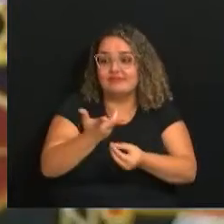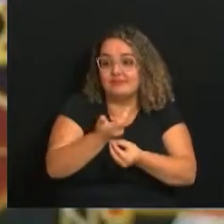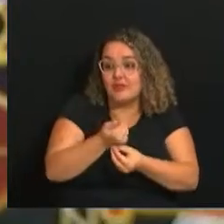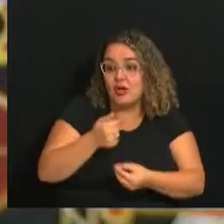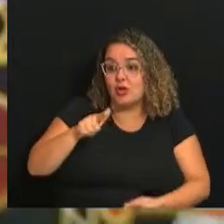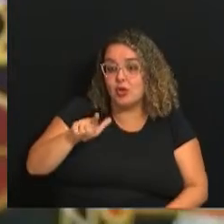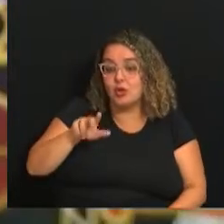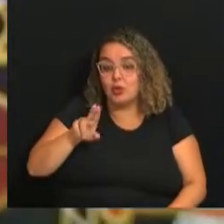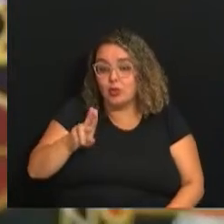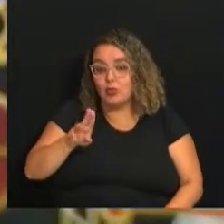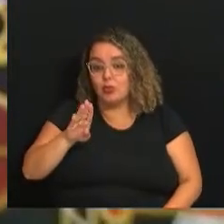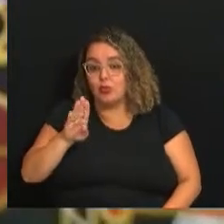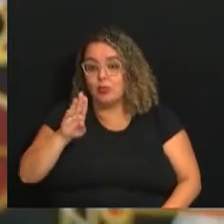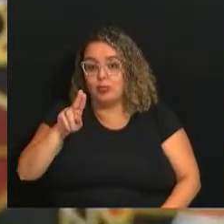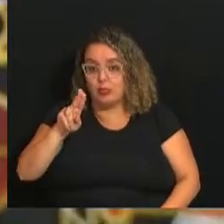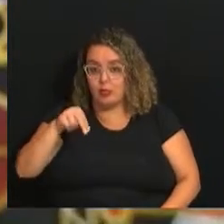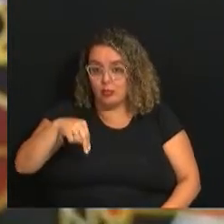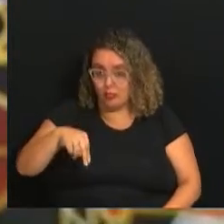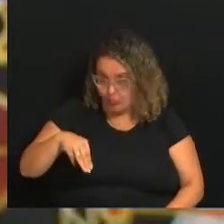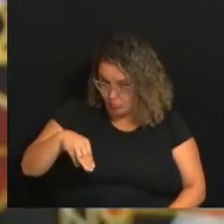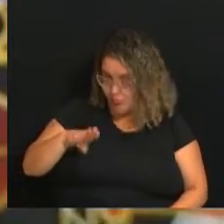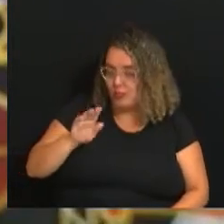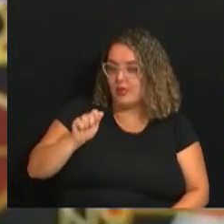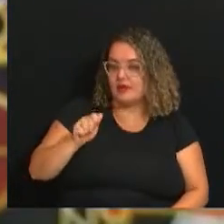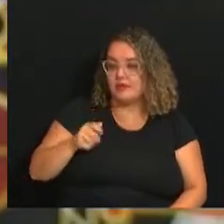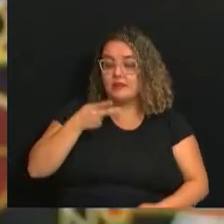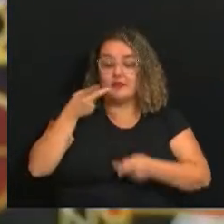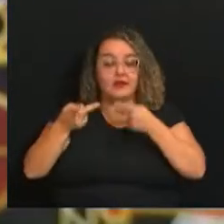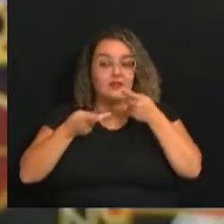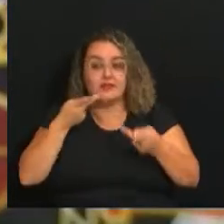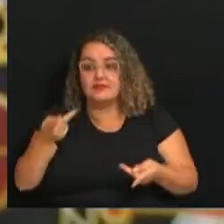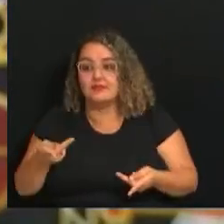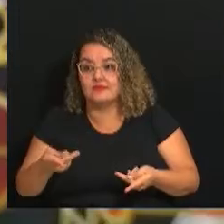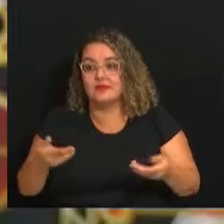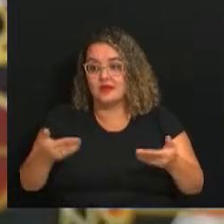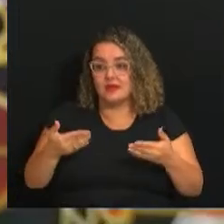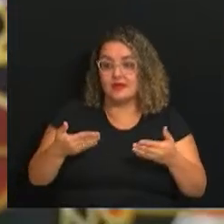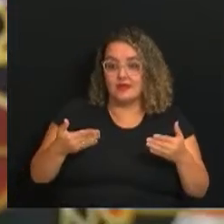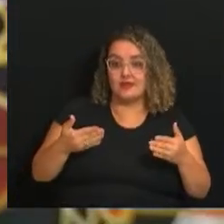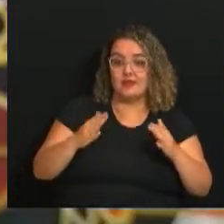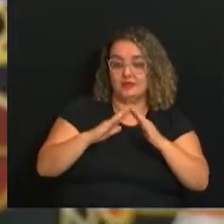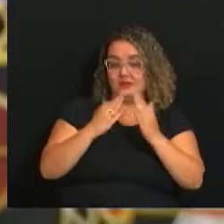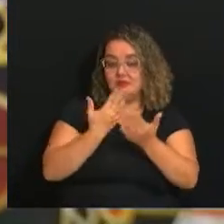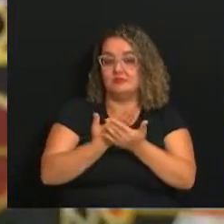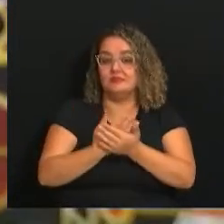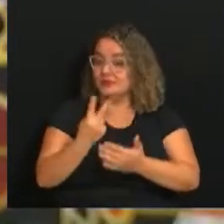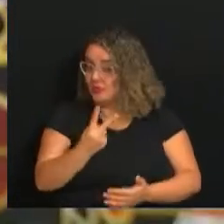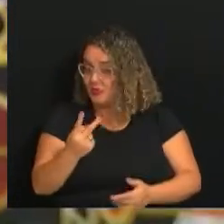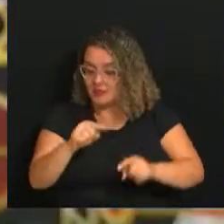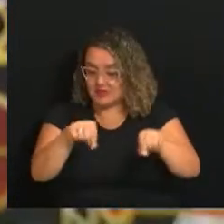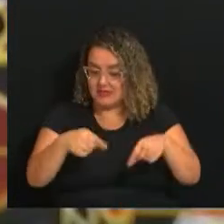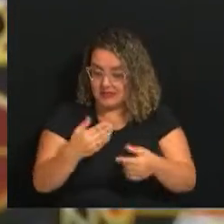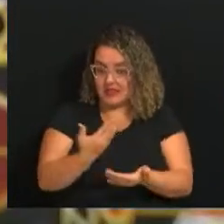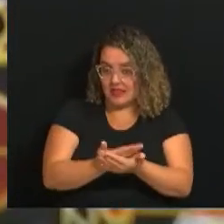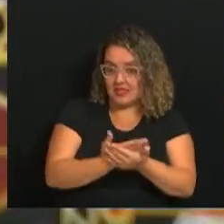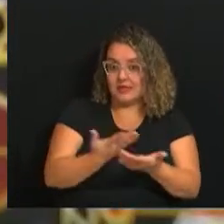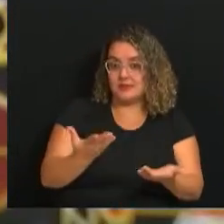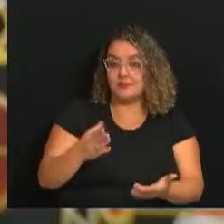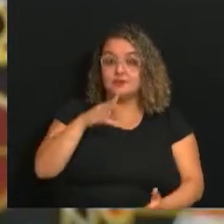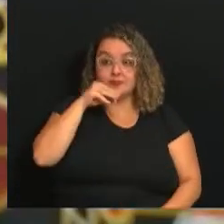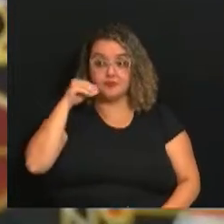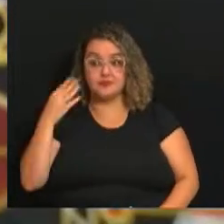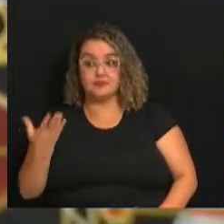Boa tarde, Gabriel. Prazer falar com você novamente. Eu agradeço muito a oportunidade. Vocês estão sempre dispostos assim,